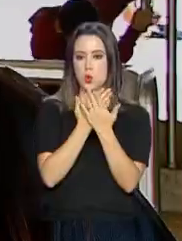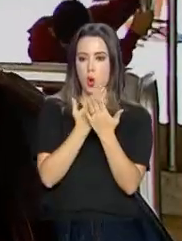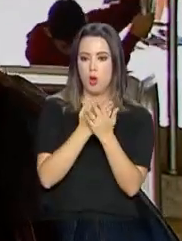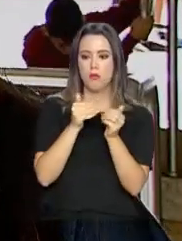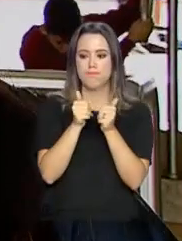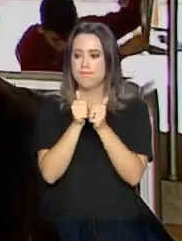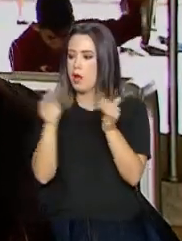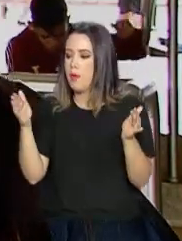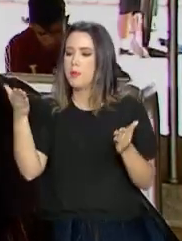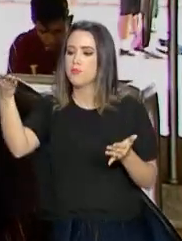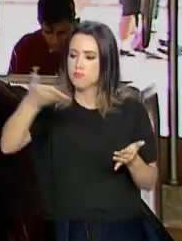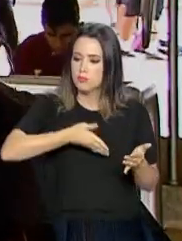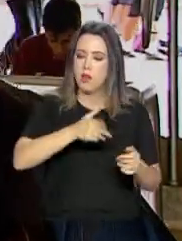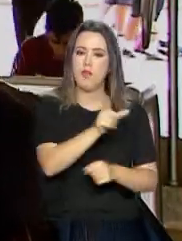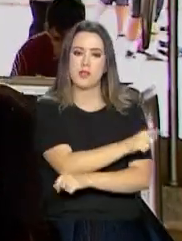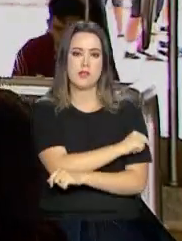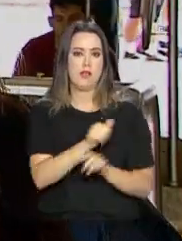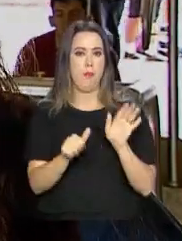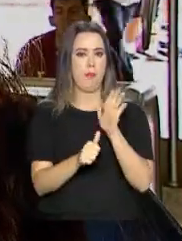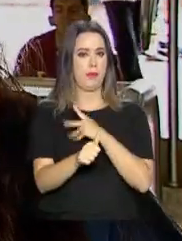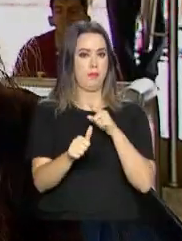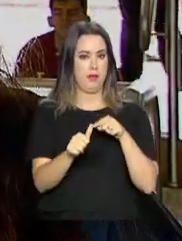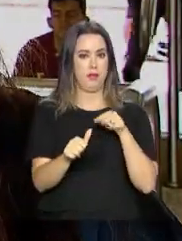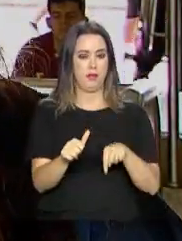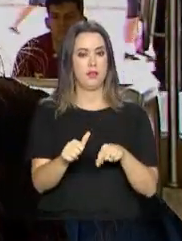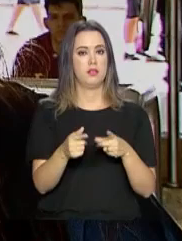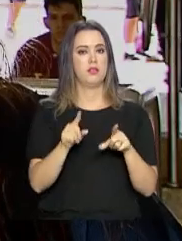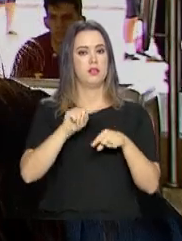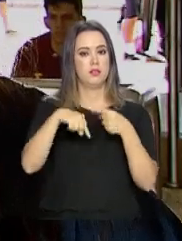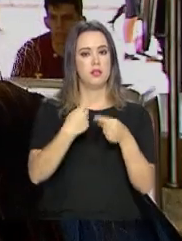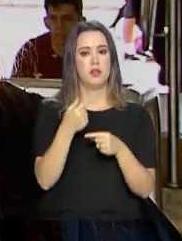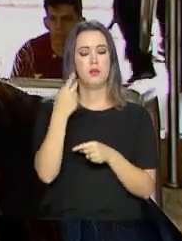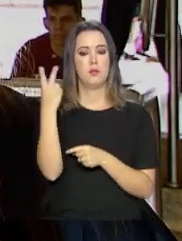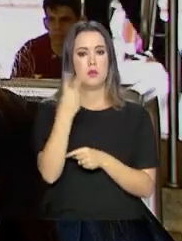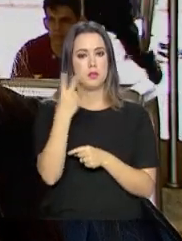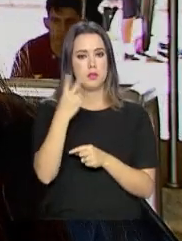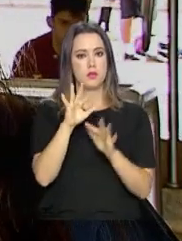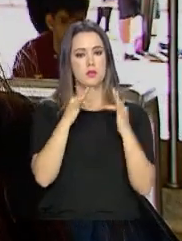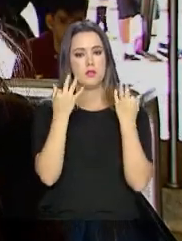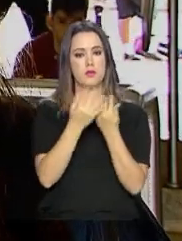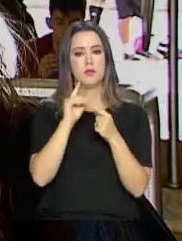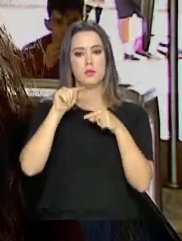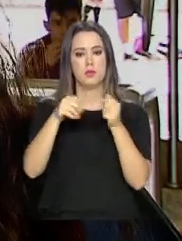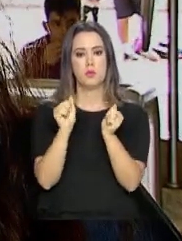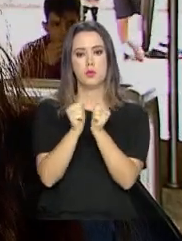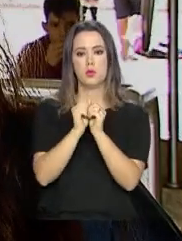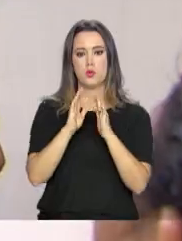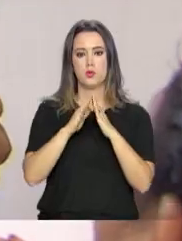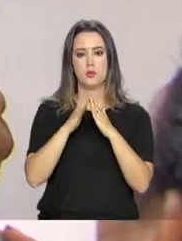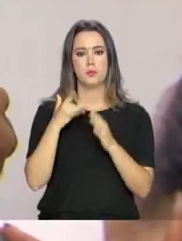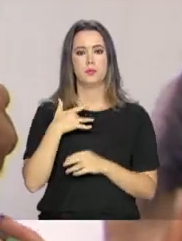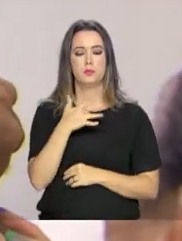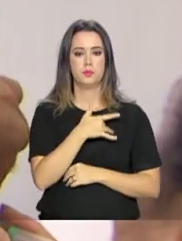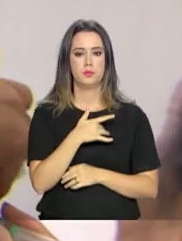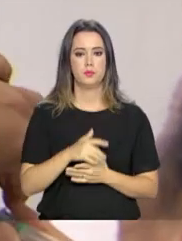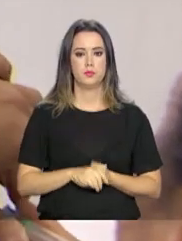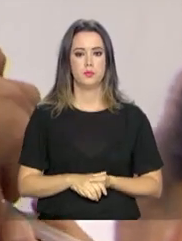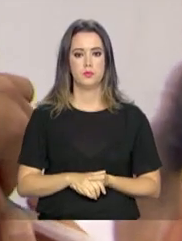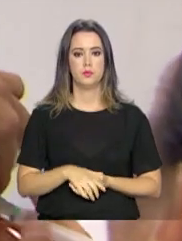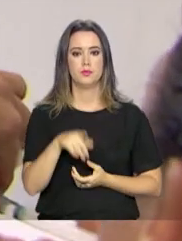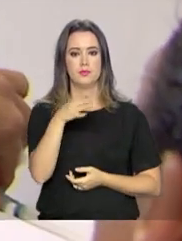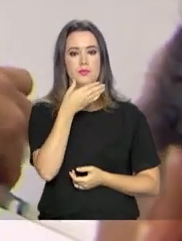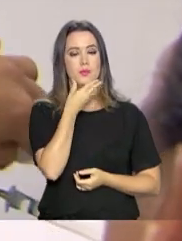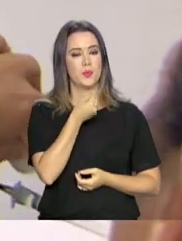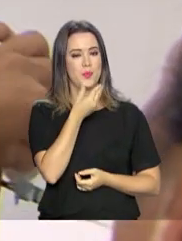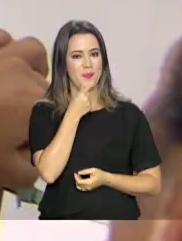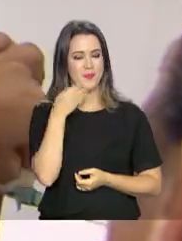portas. A primeira dose foi dada aqui no colégio e a segunda, a família deu o encaminhamento depois junto ao posto de saúde. No caso dos